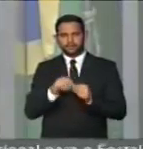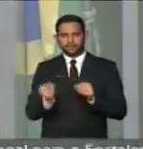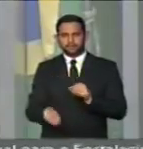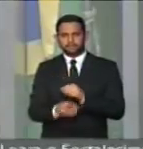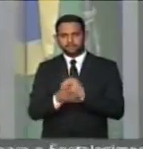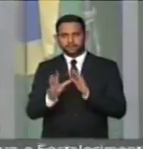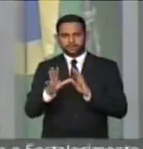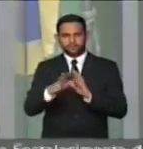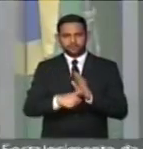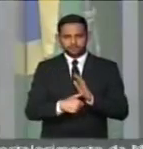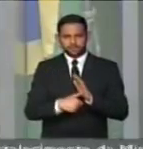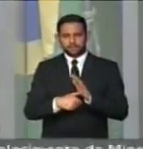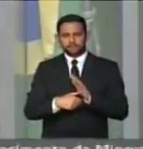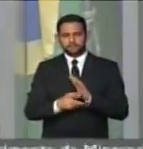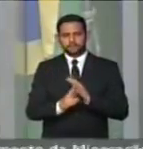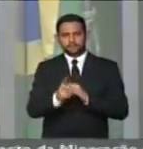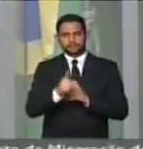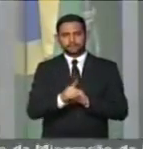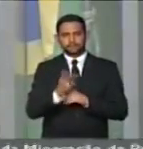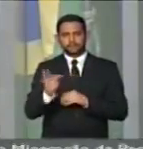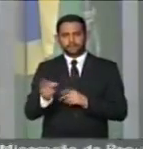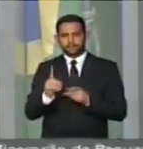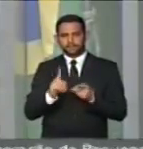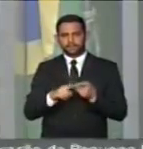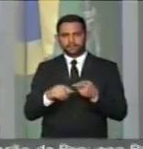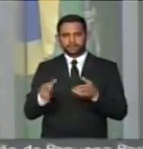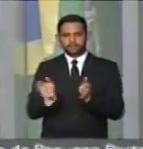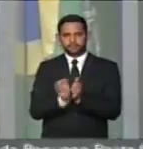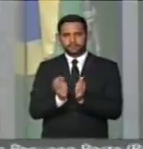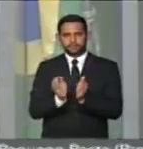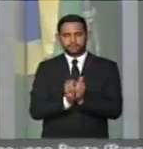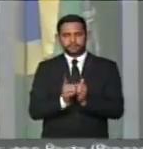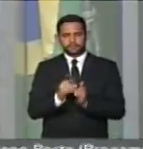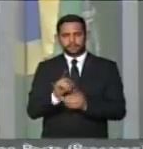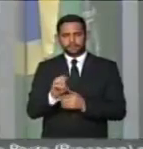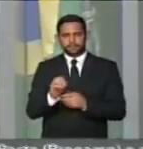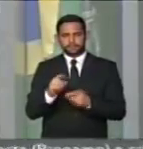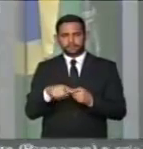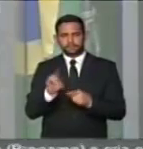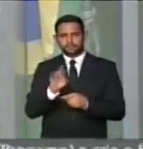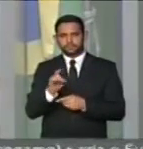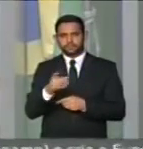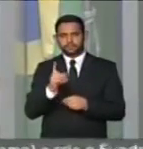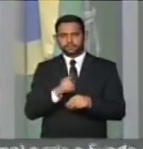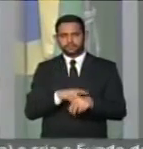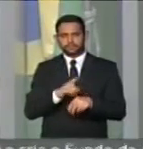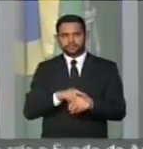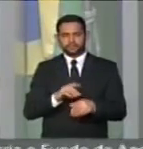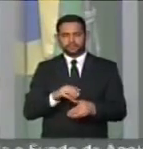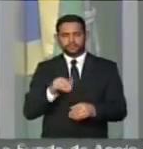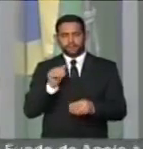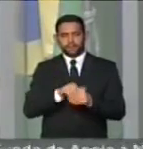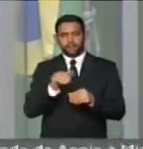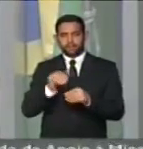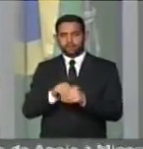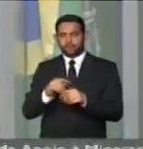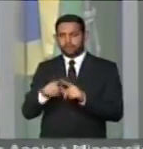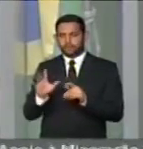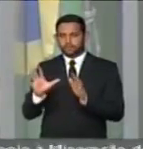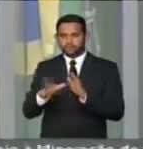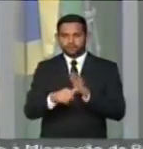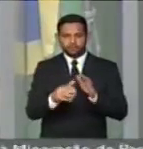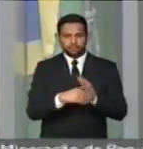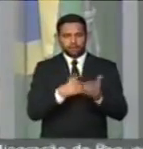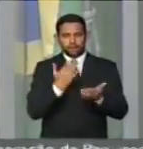a corrupção do PT e seus aliados, não só nos momentos eleitorais,